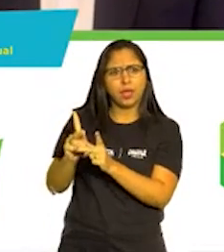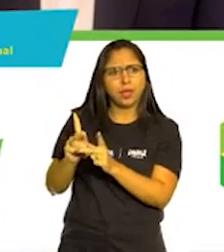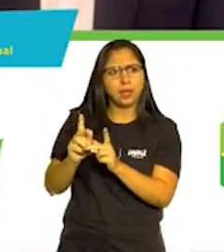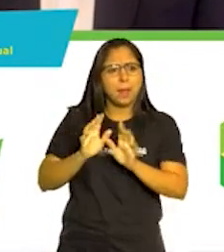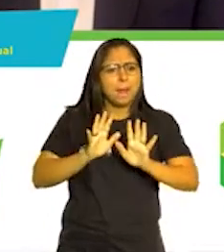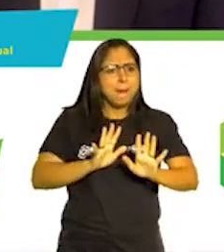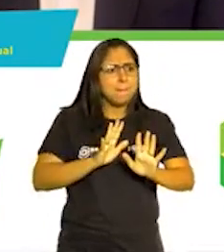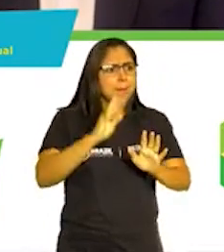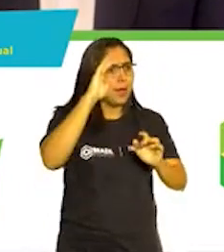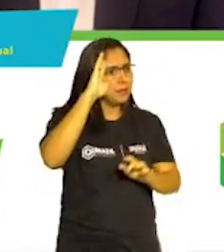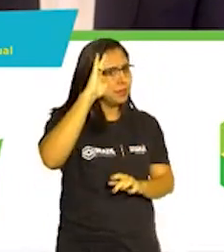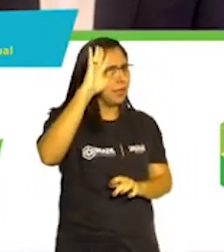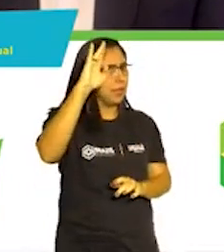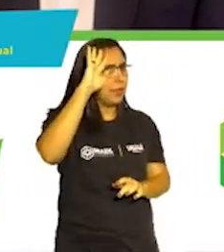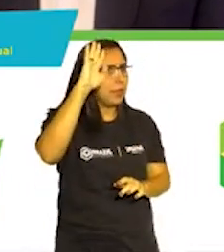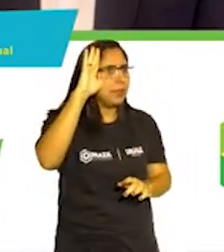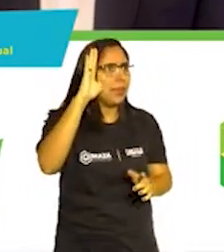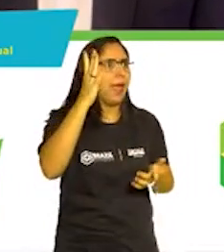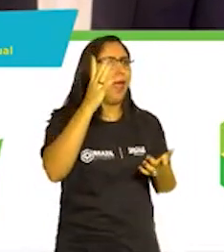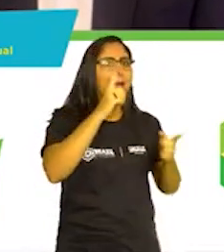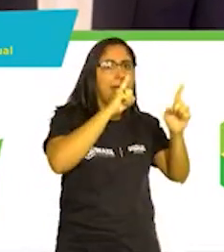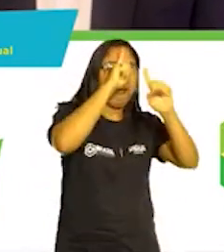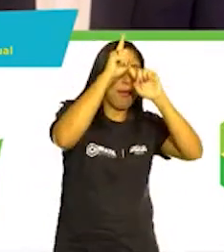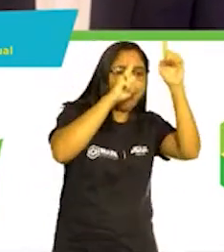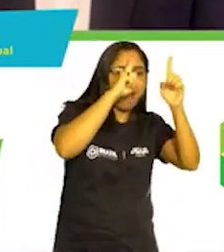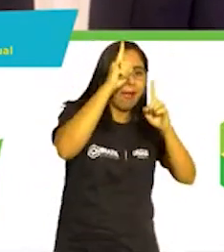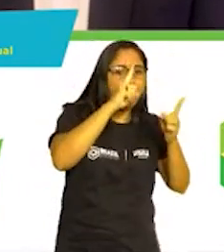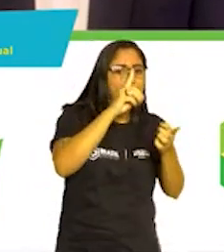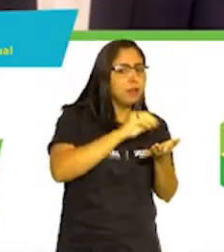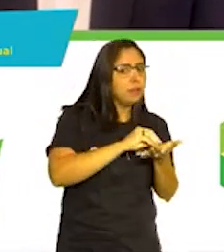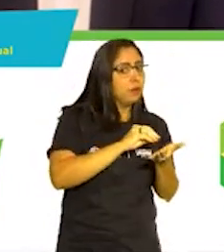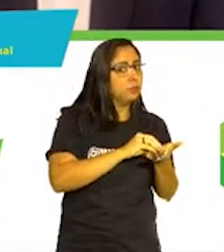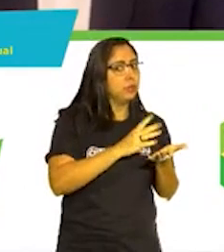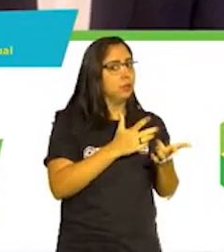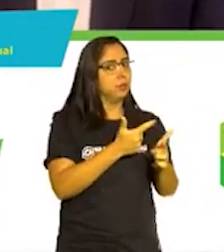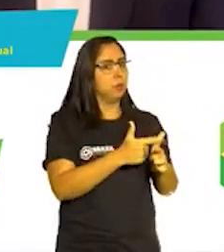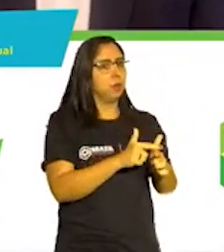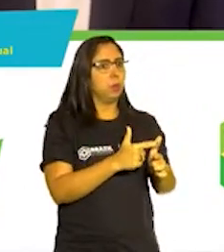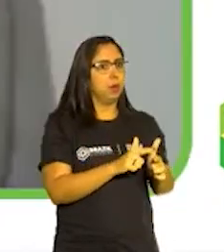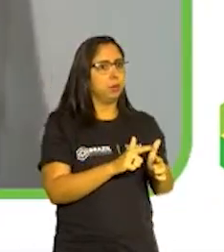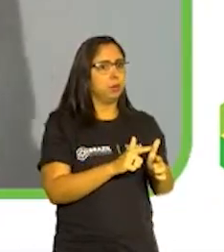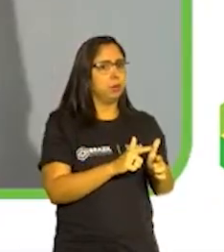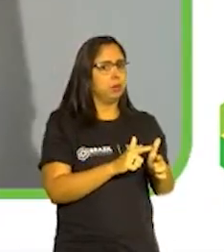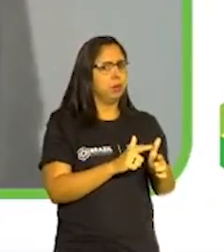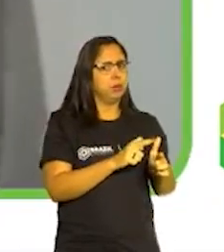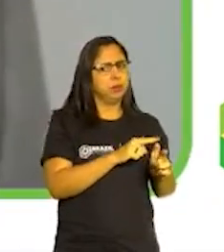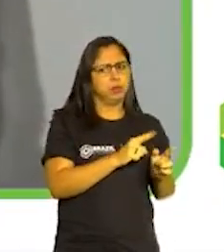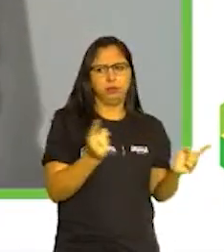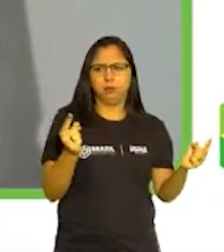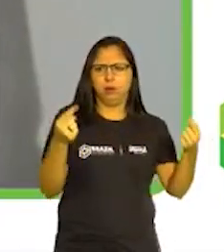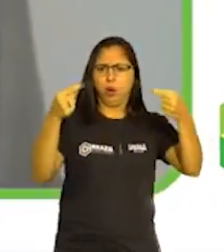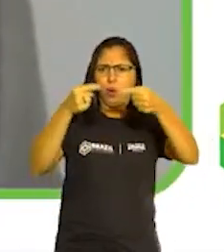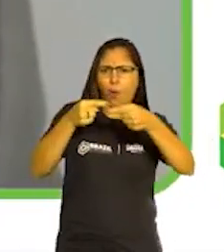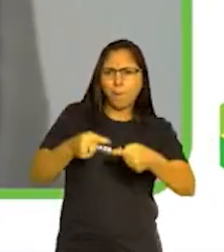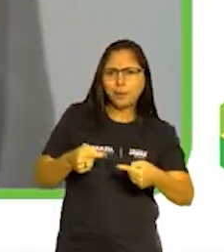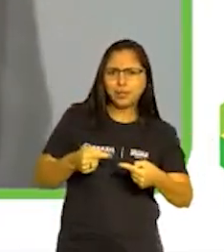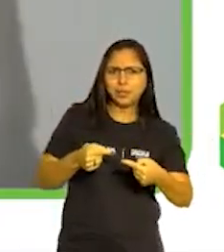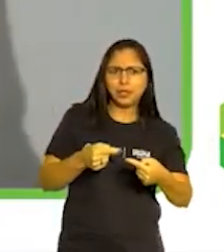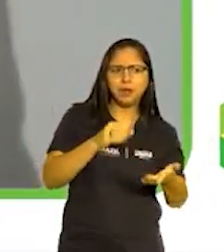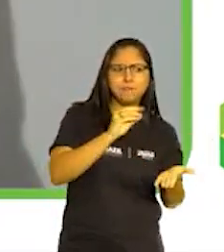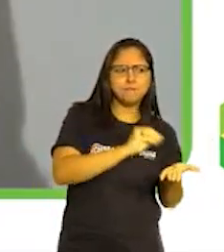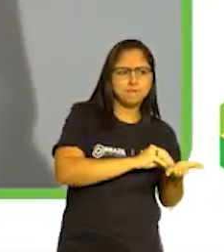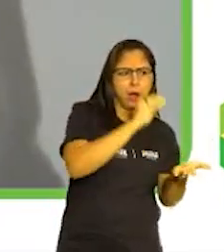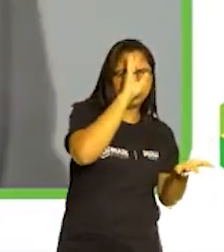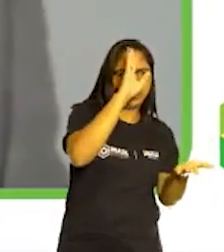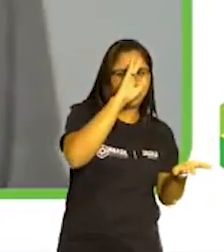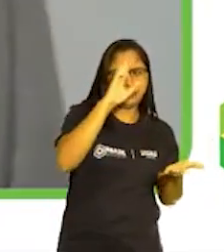ideias, rica em projetos, com retornos fantásticos. Essa sociedade vai faltar dinheiro, porque não vai ter tanto dinheiro para fazer todos os